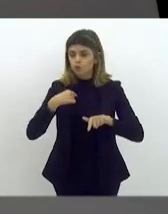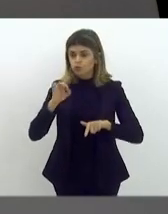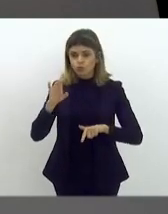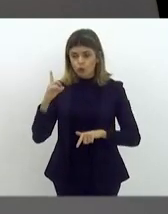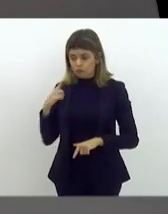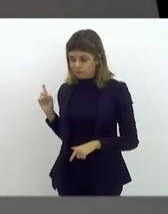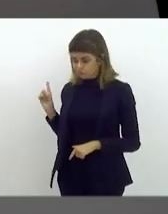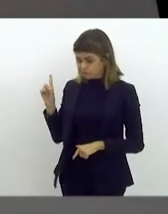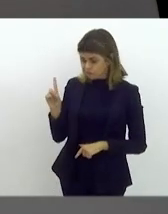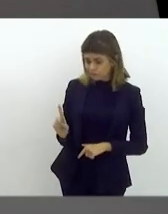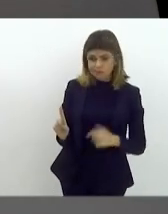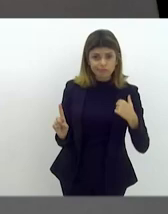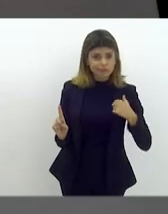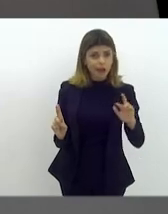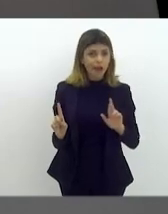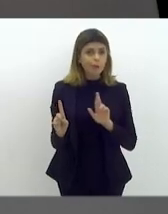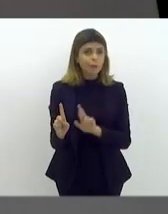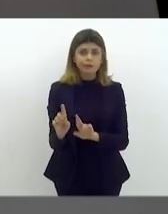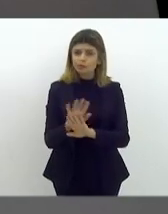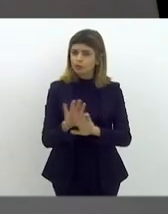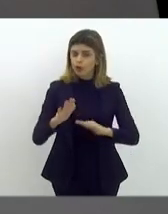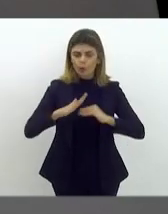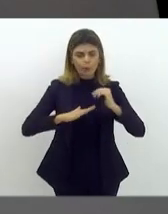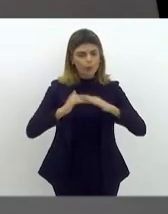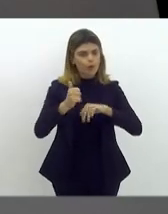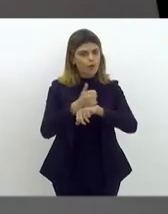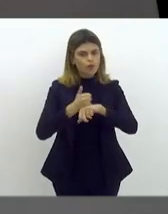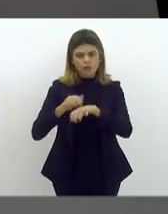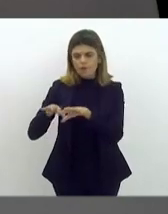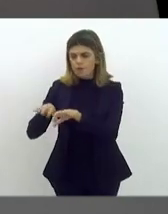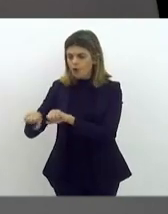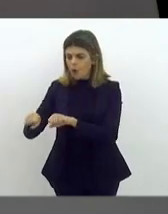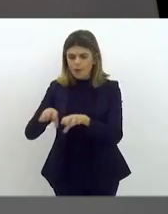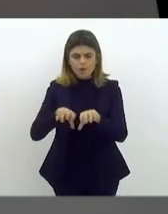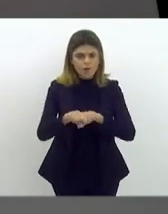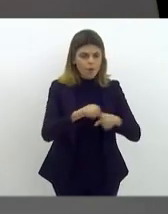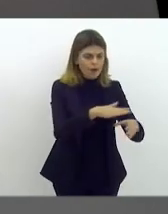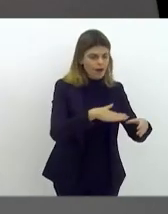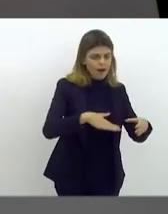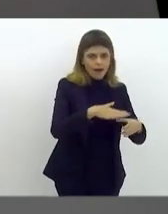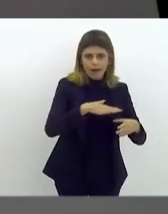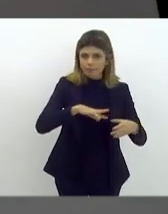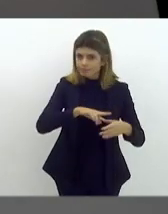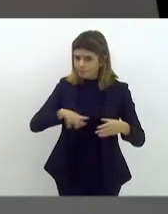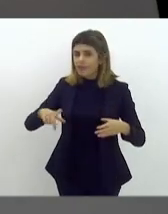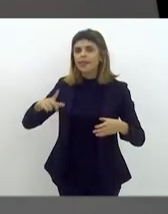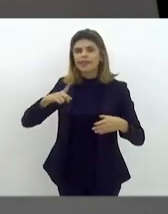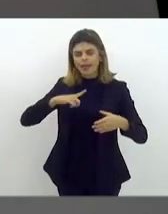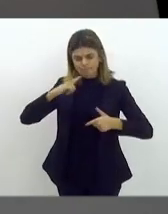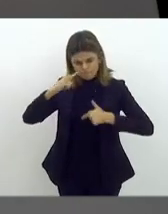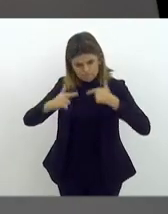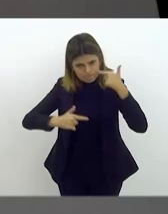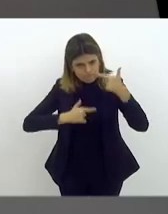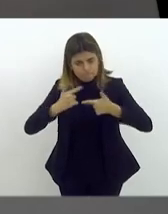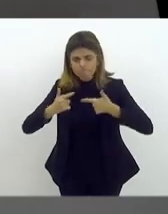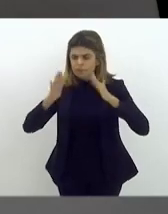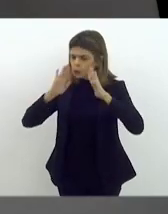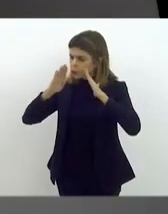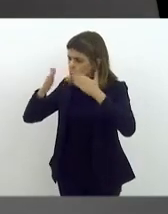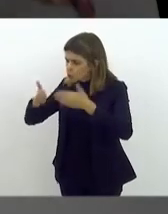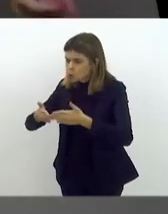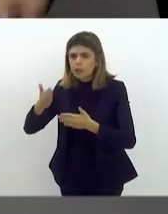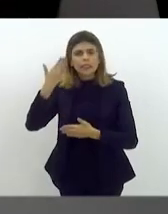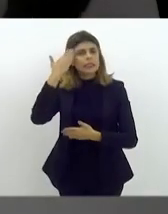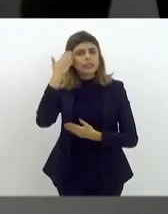representando várias profissionais de diferentes formações e que tem se debruçado para entender um pouco